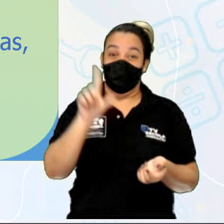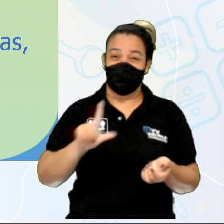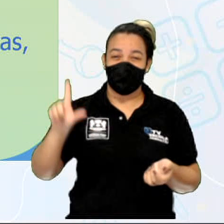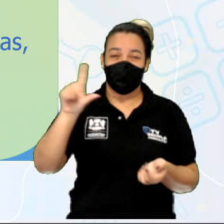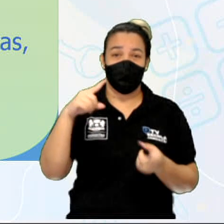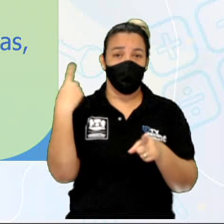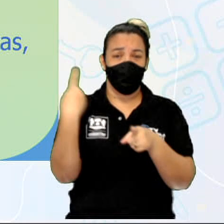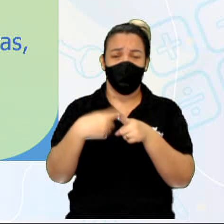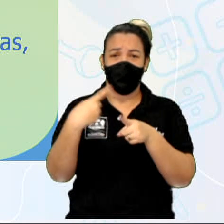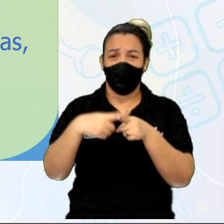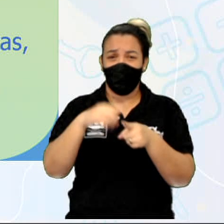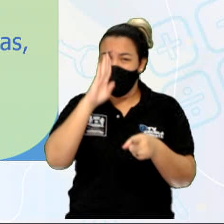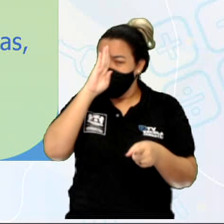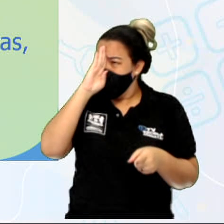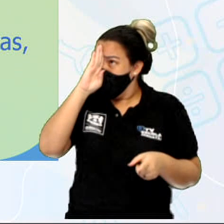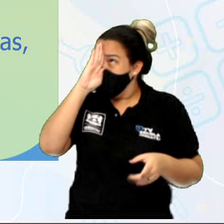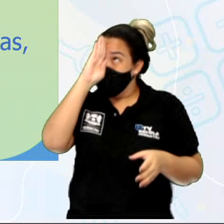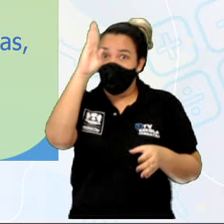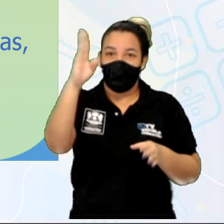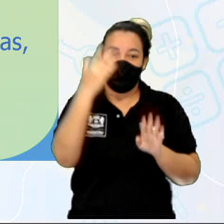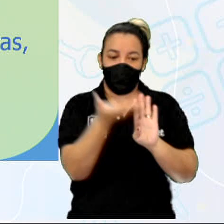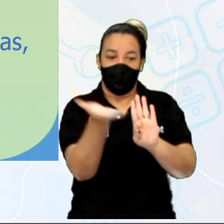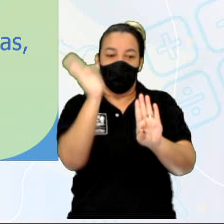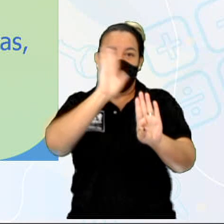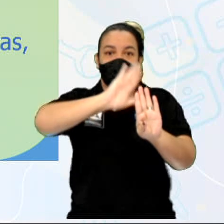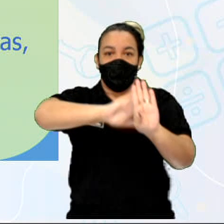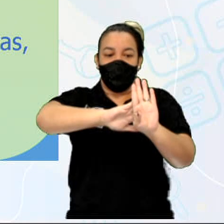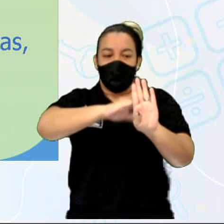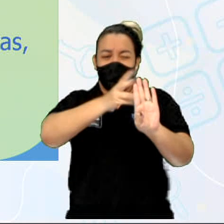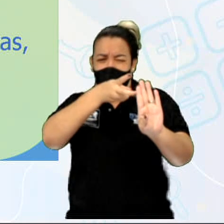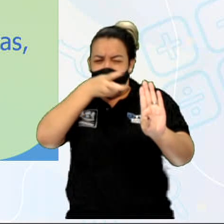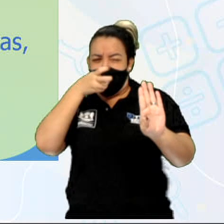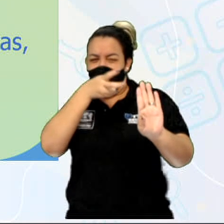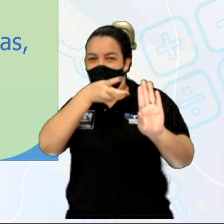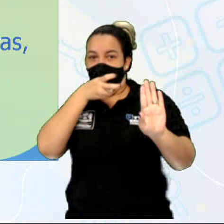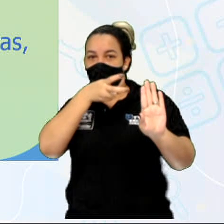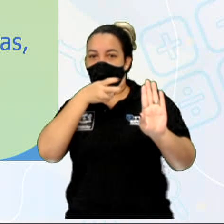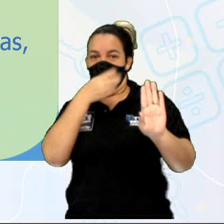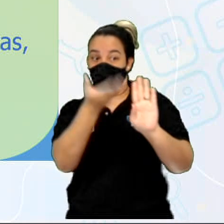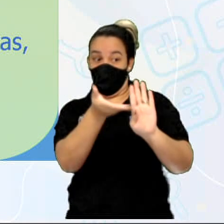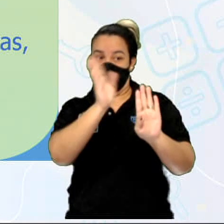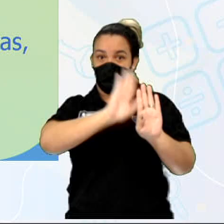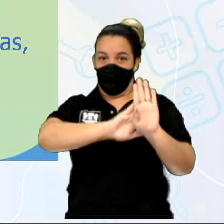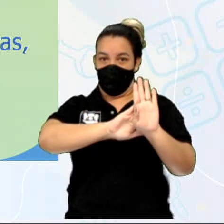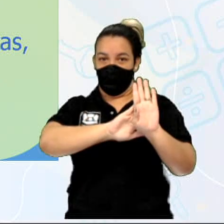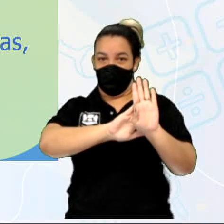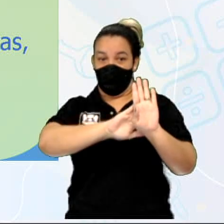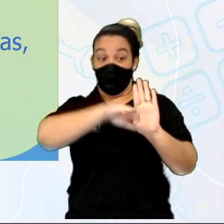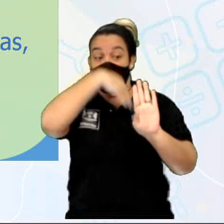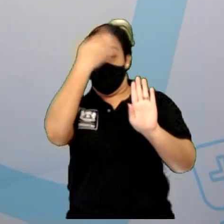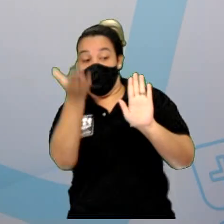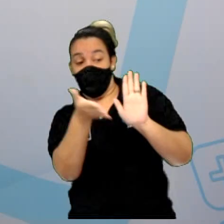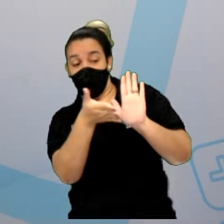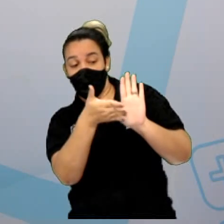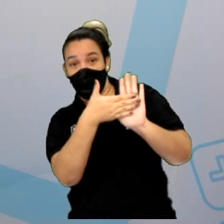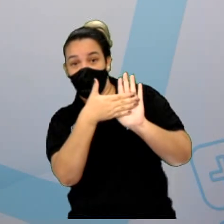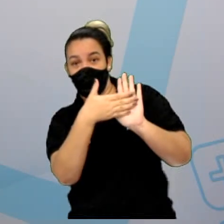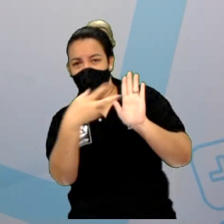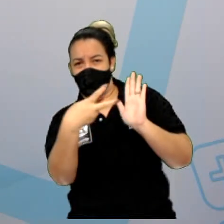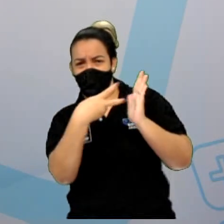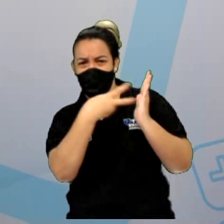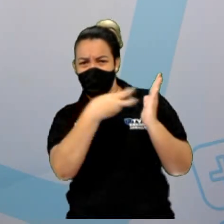predomina uma linguagem conotativa, como eu falei antes para vocês. Denotação no sentido real da palavra